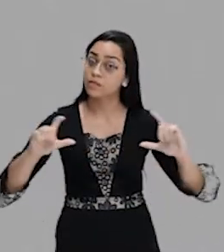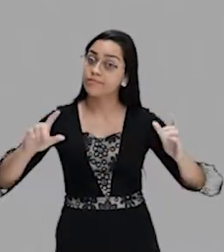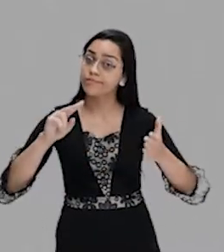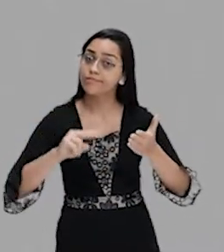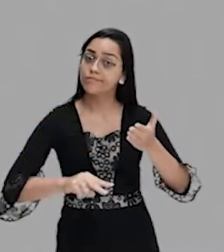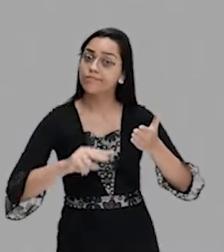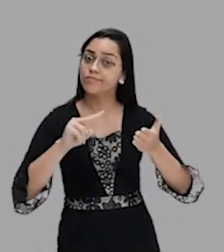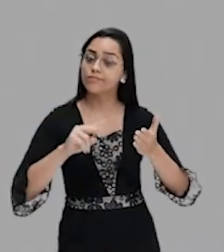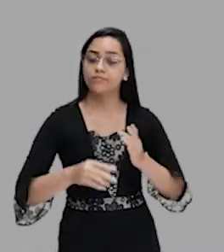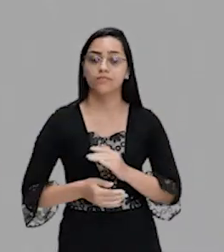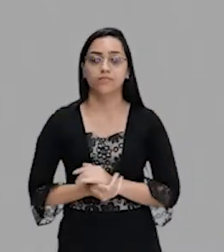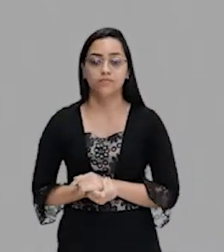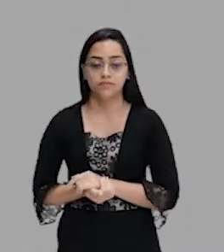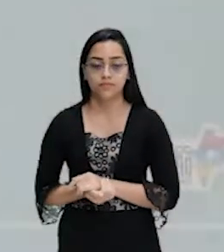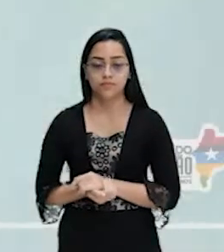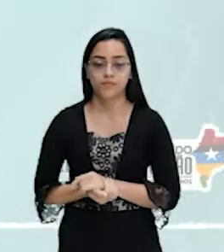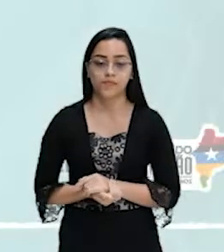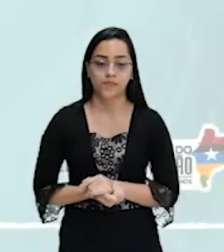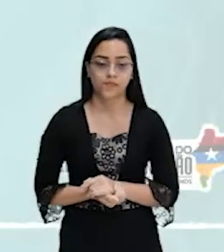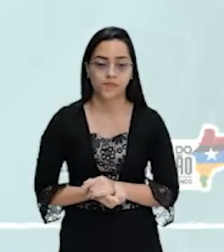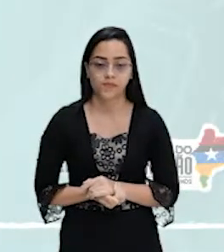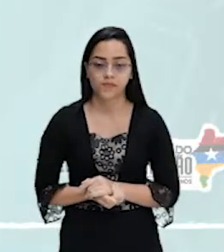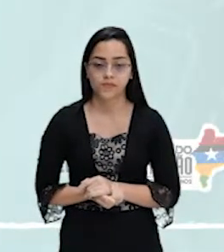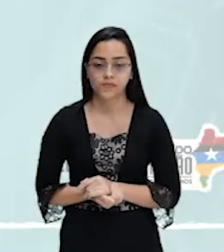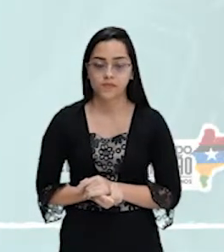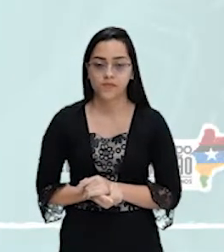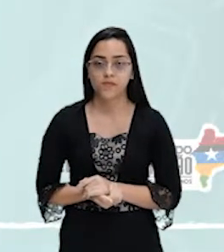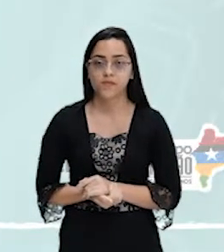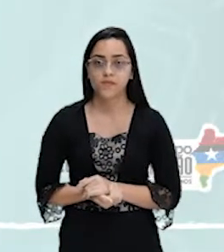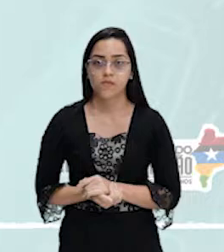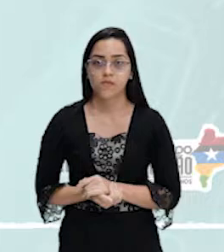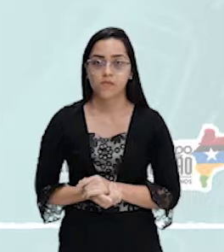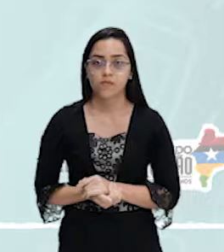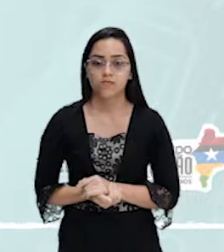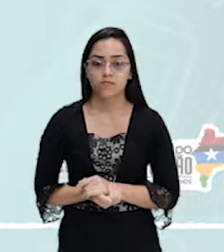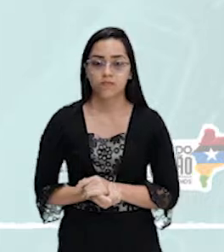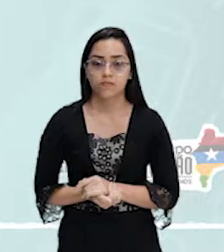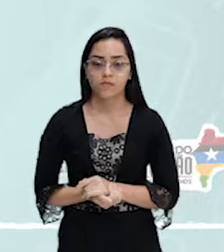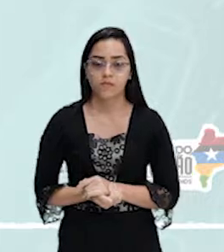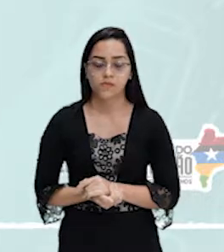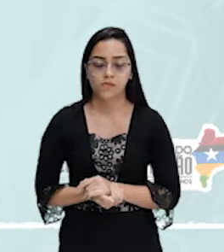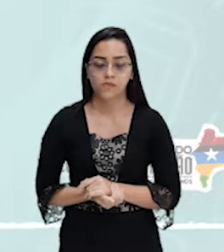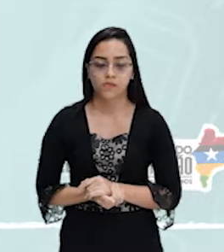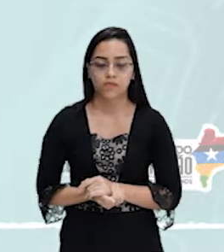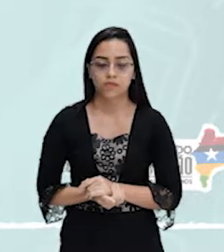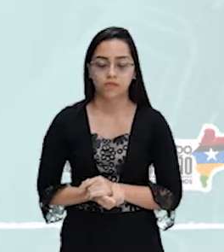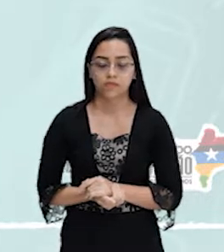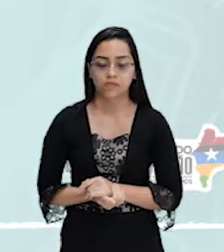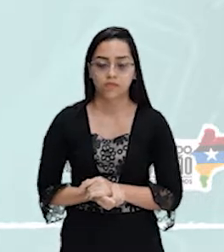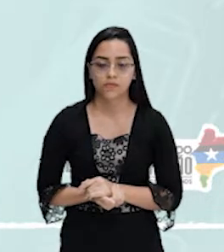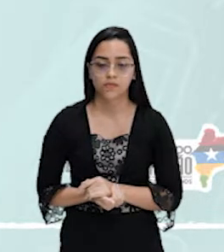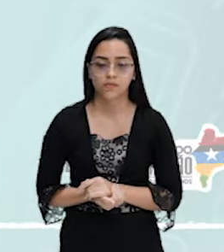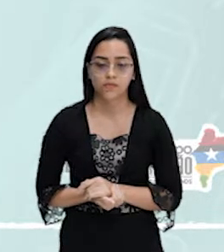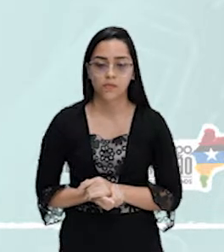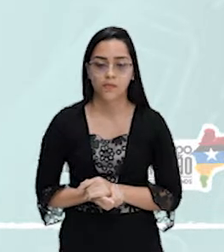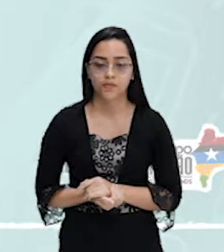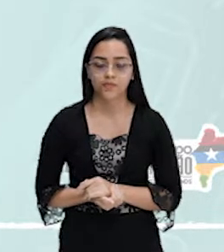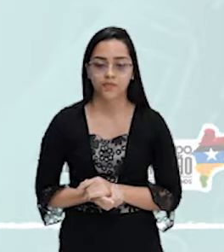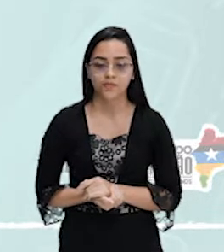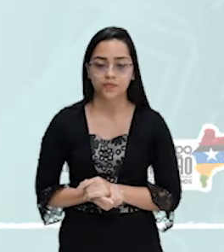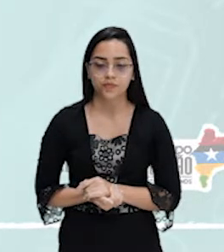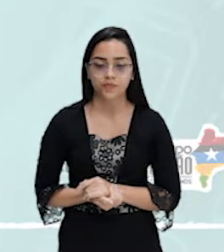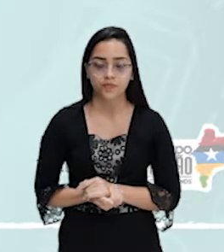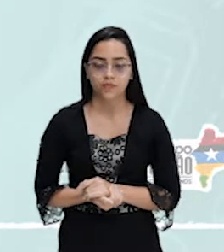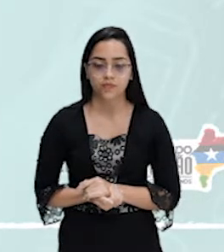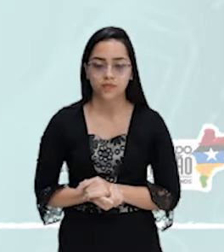Bom, a estrutura externa, a estrutura interna, desculpa, a Lua, ele é um corpo diferenciado,